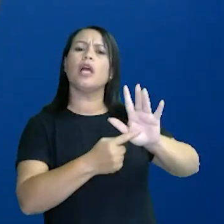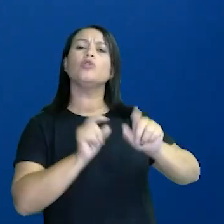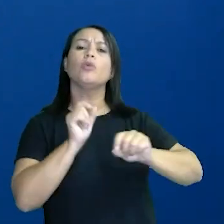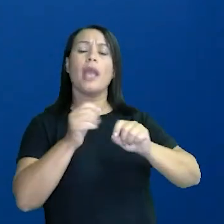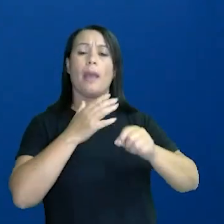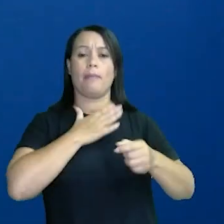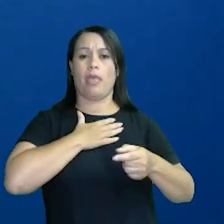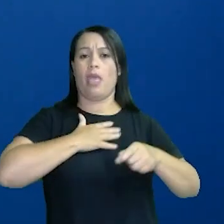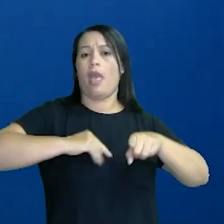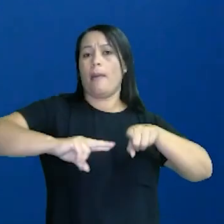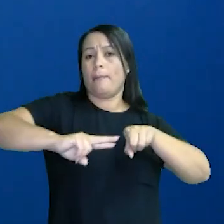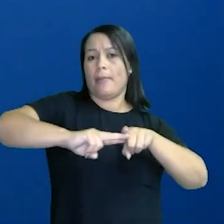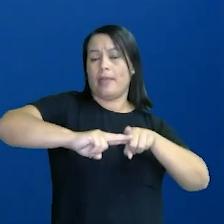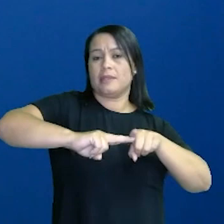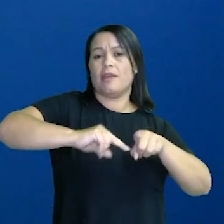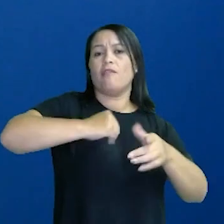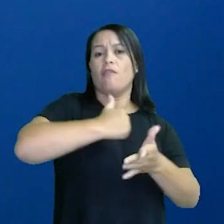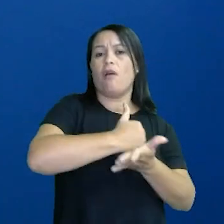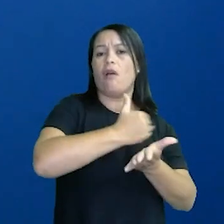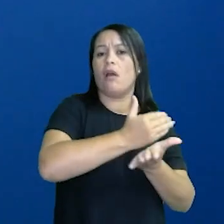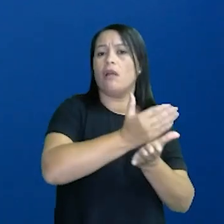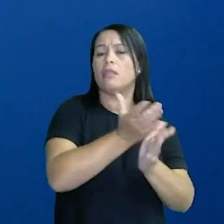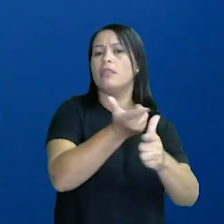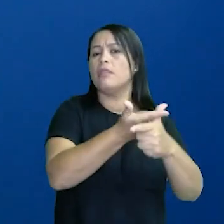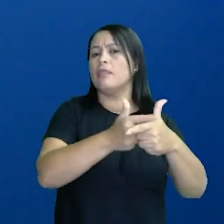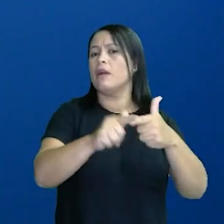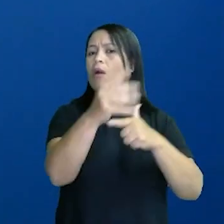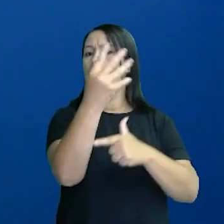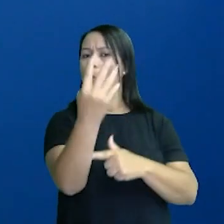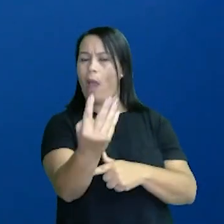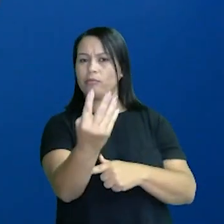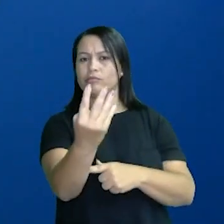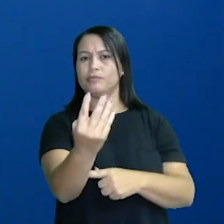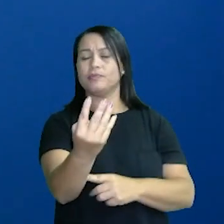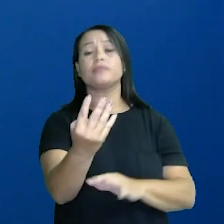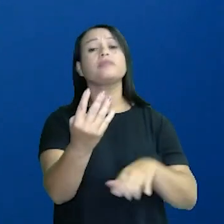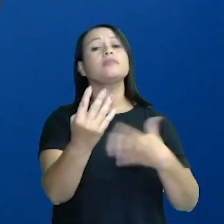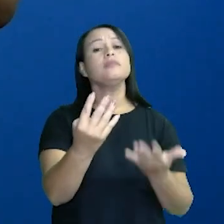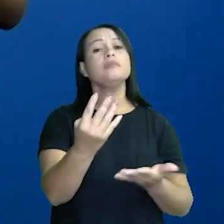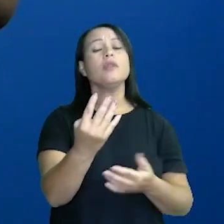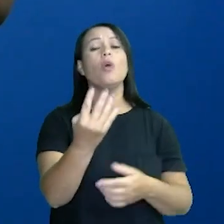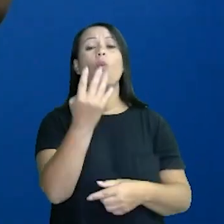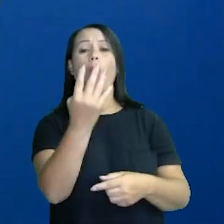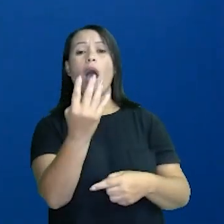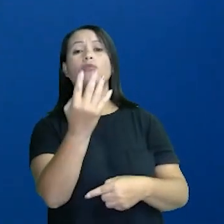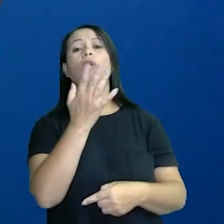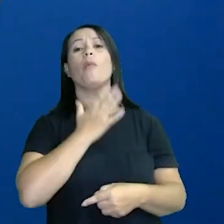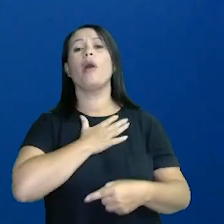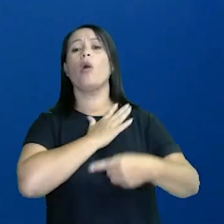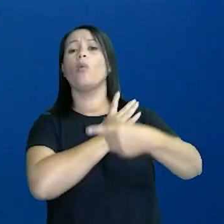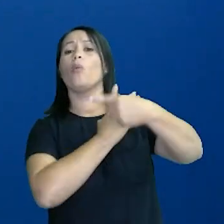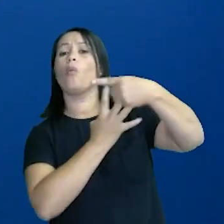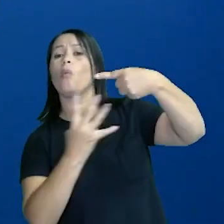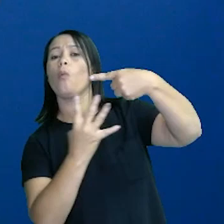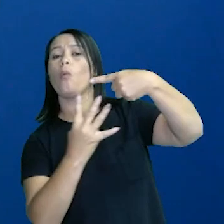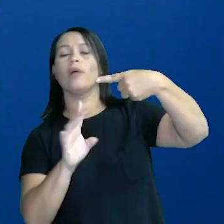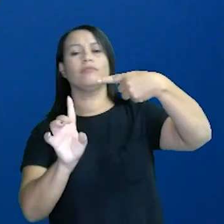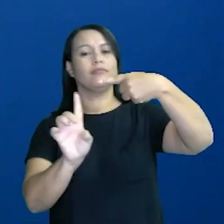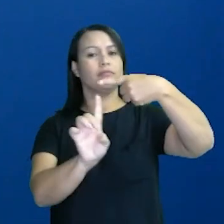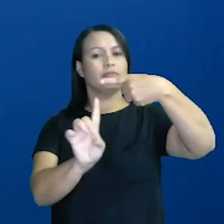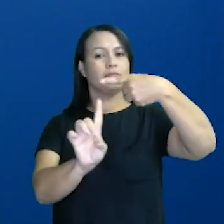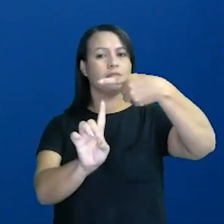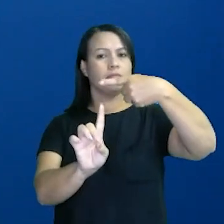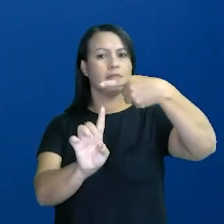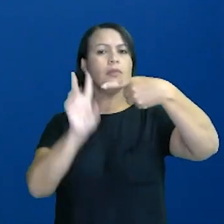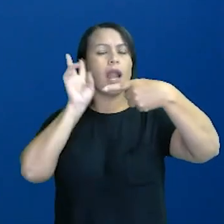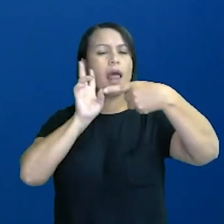minha pizza ela foi dividida em 4 partes. Não foi isso? Então, o 4 é o meu denominador,